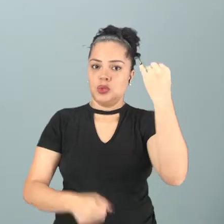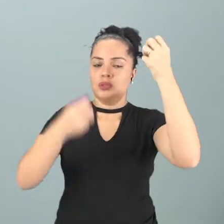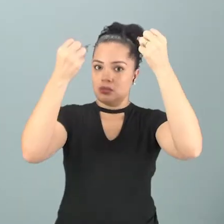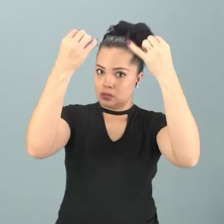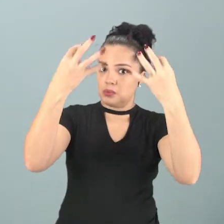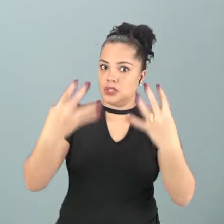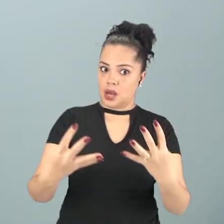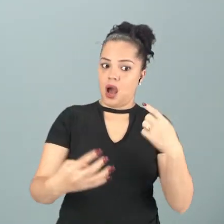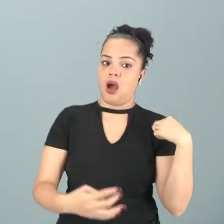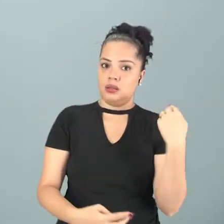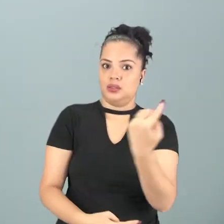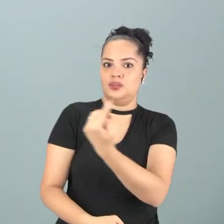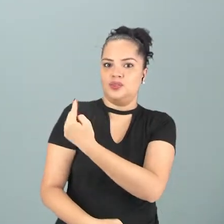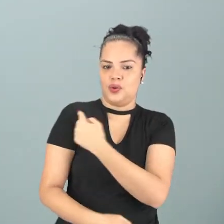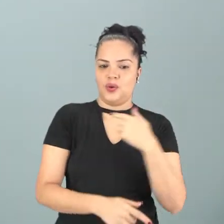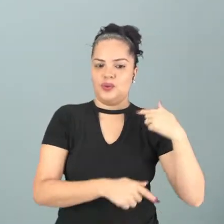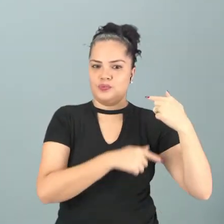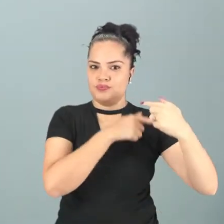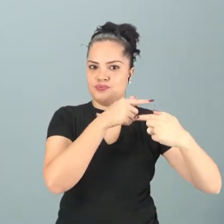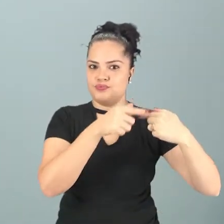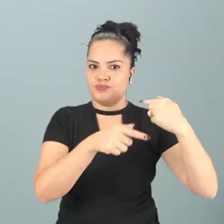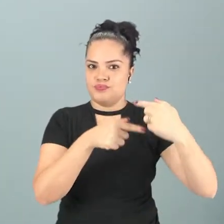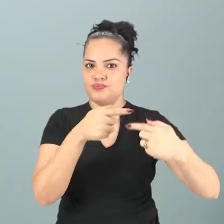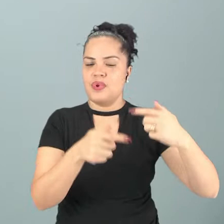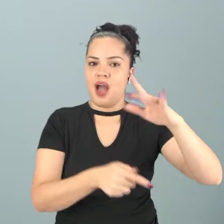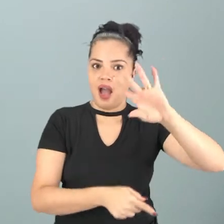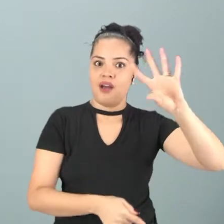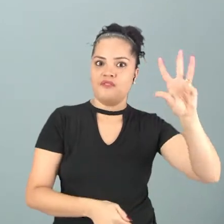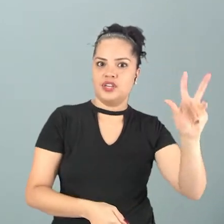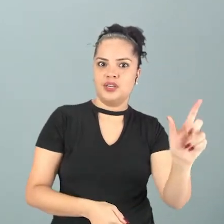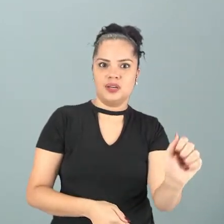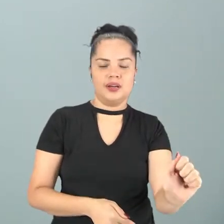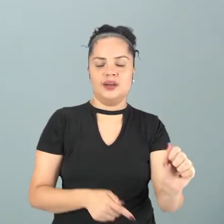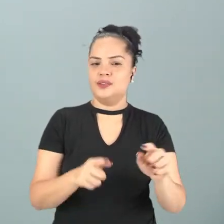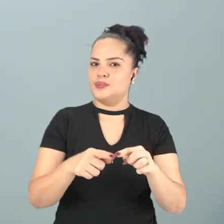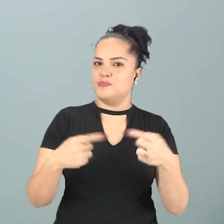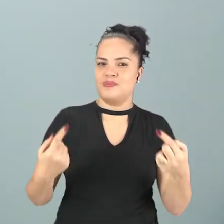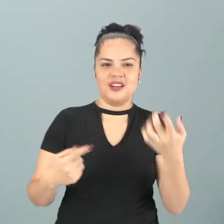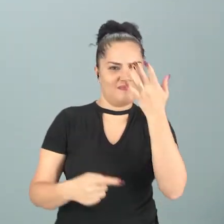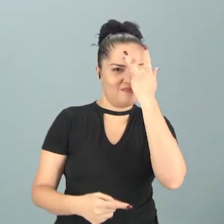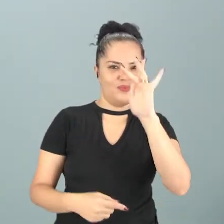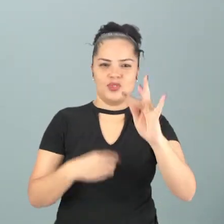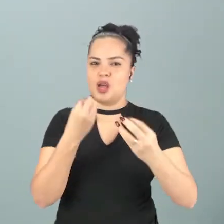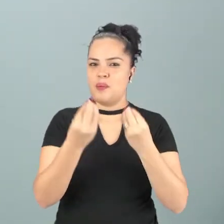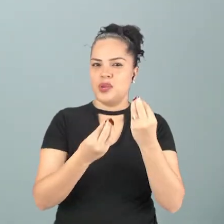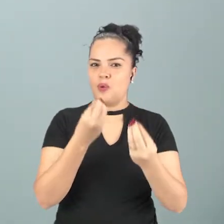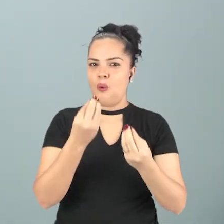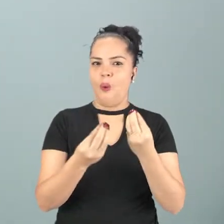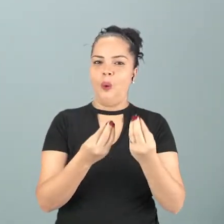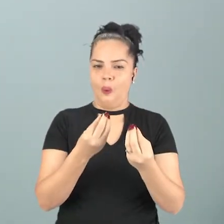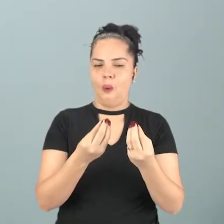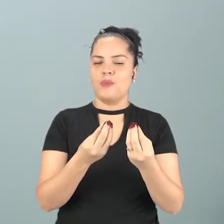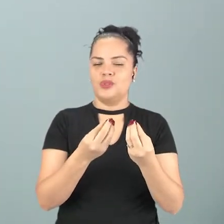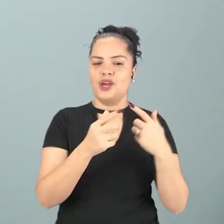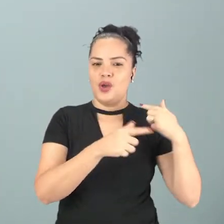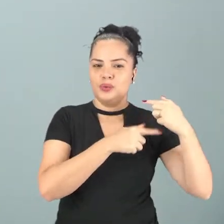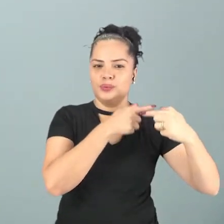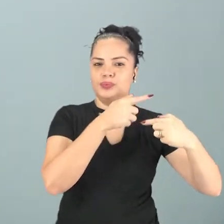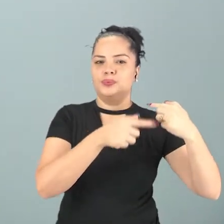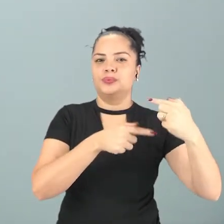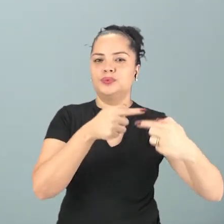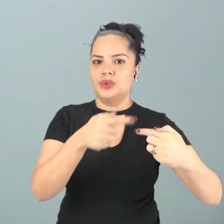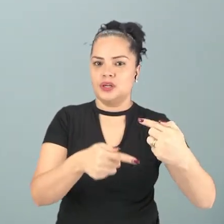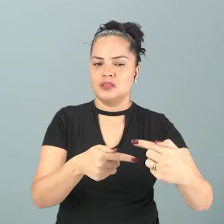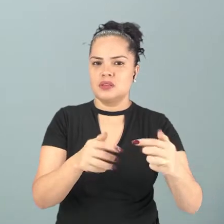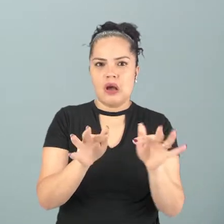que nós somos descendentes de africanos, mas a gente não entende o processo de descendência. Porque não foi uma